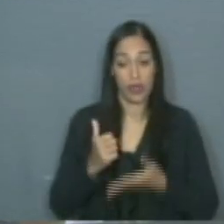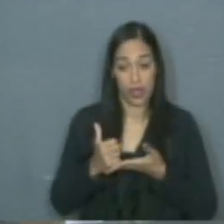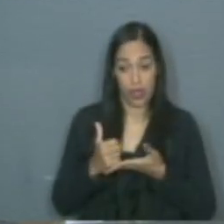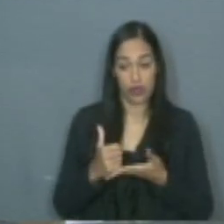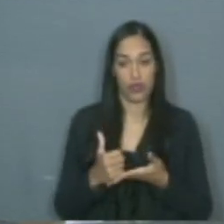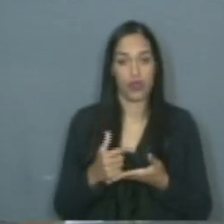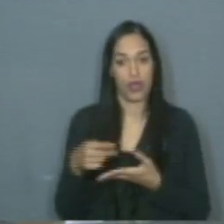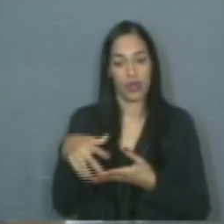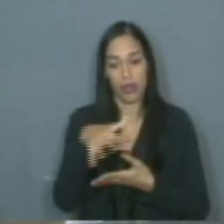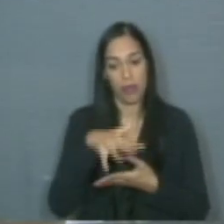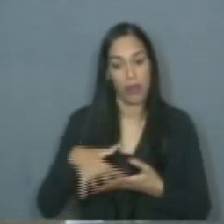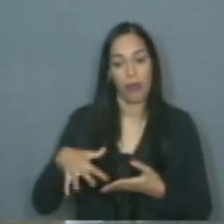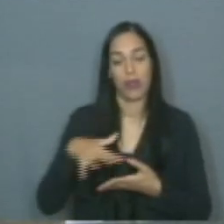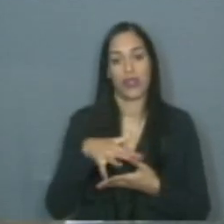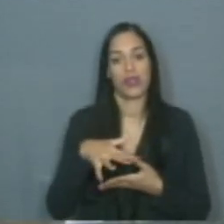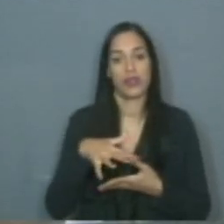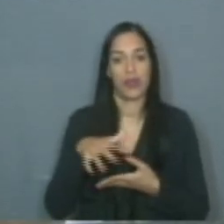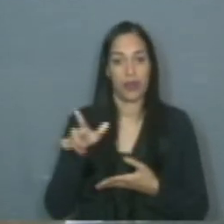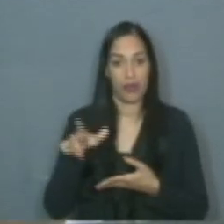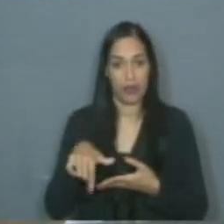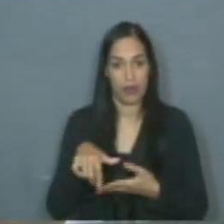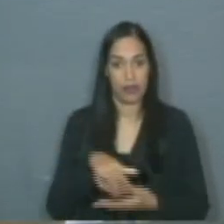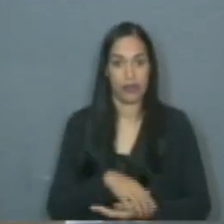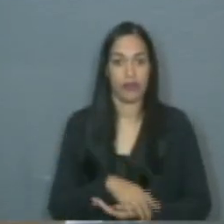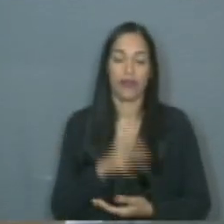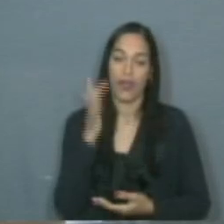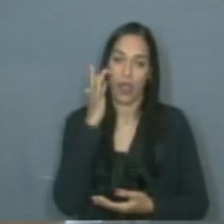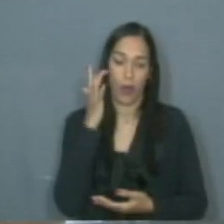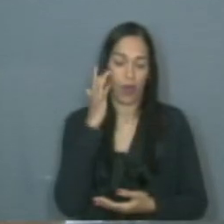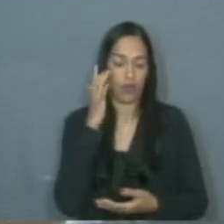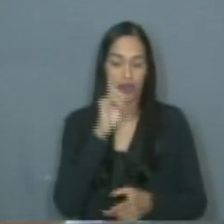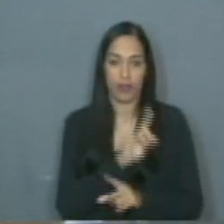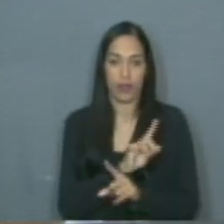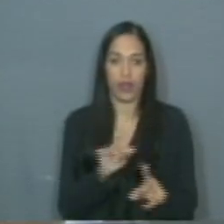ajudando a população do nosso país? Eu acho que não.